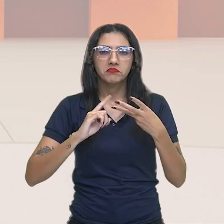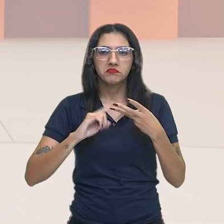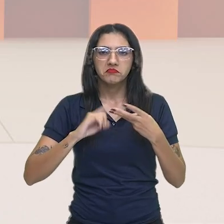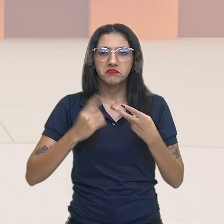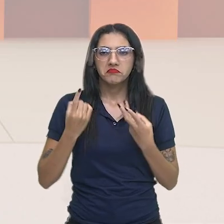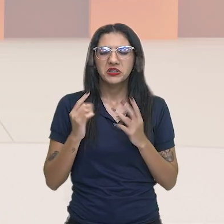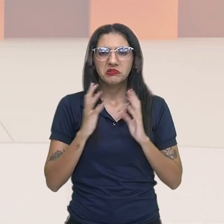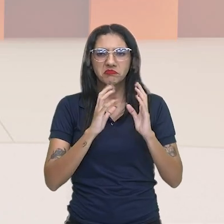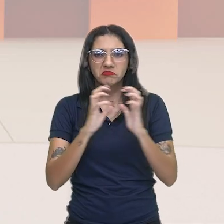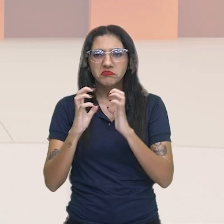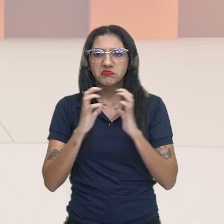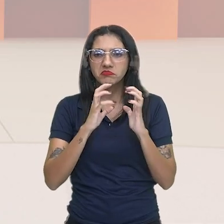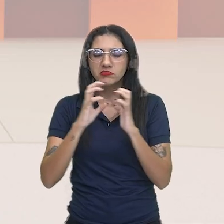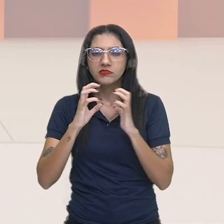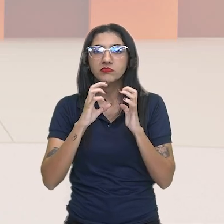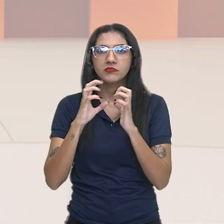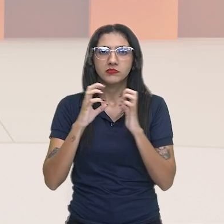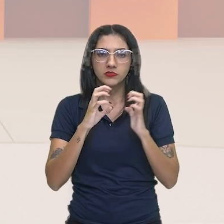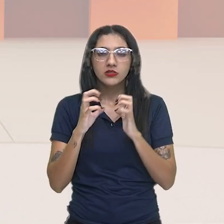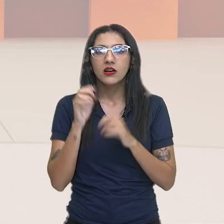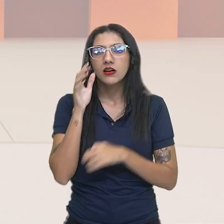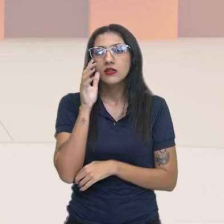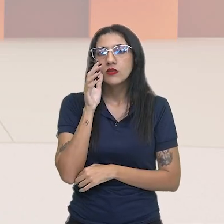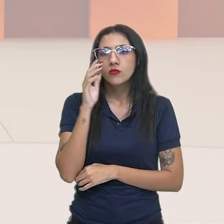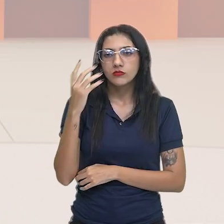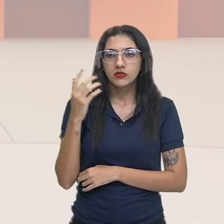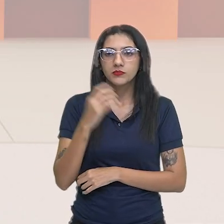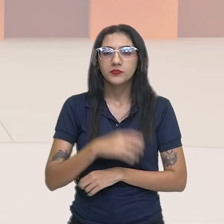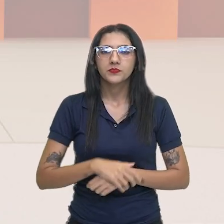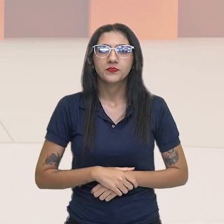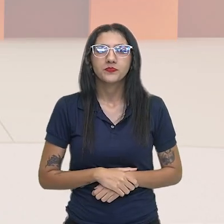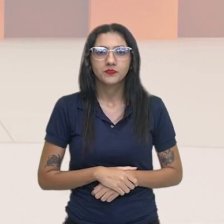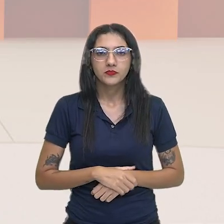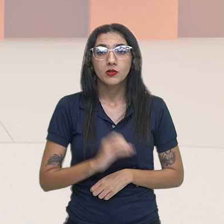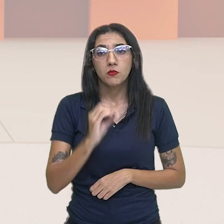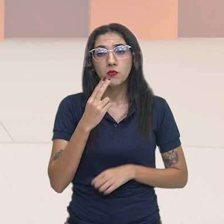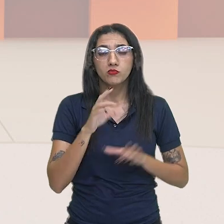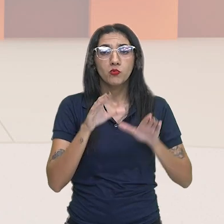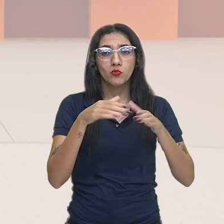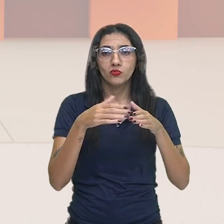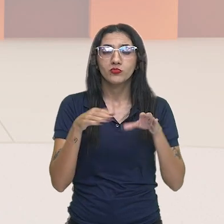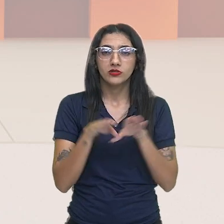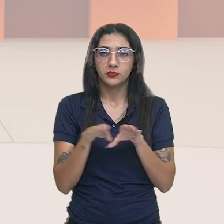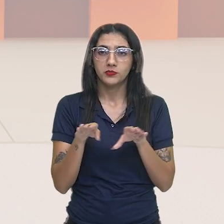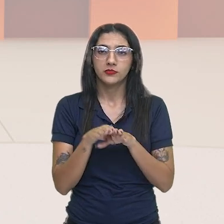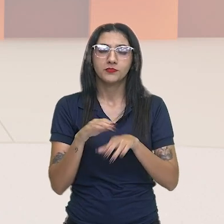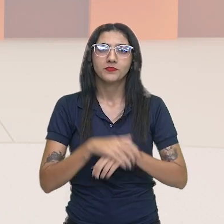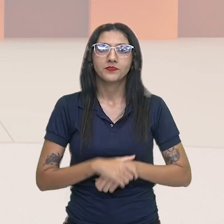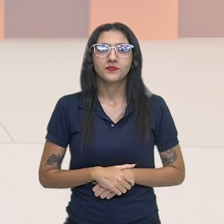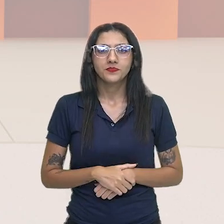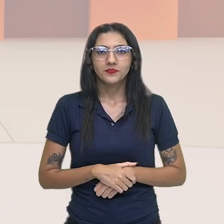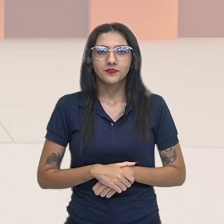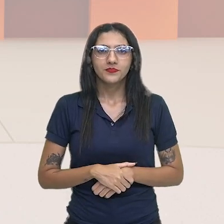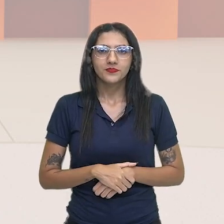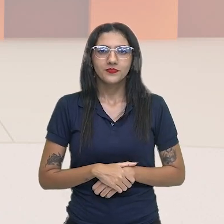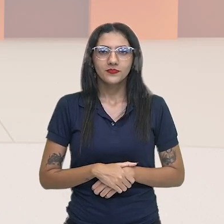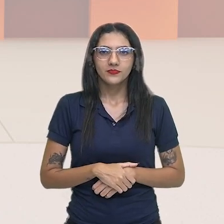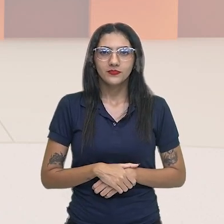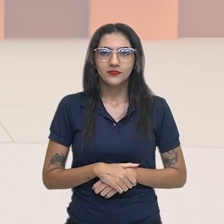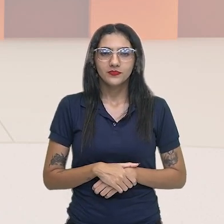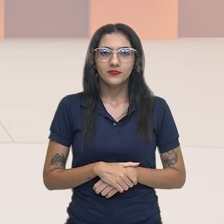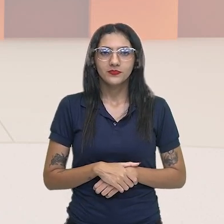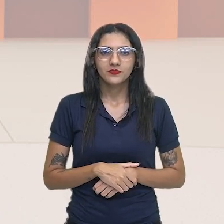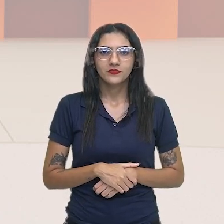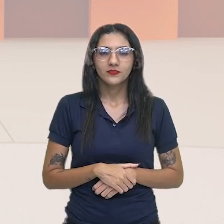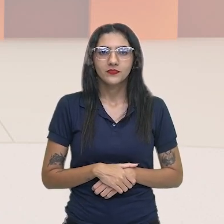conflito é o atrito que existe entre os indivíduos ou grupos, certo? Muito bem. E aí nós vamos trazer um outro